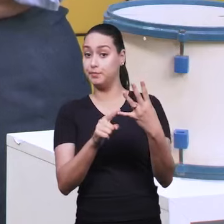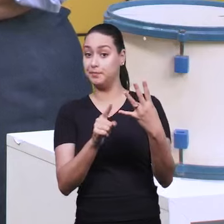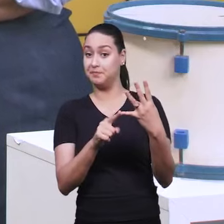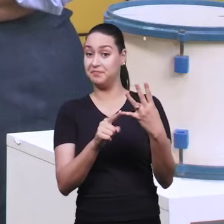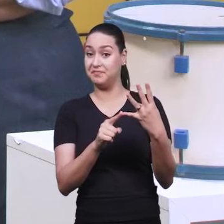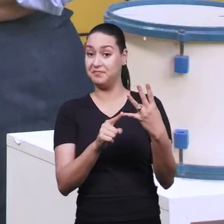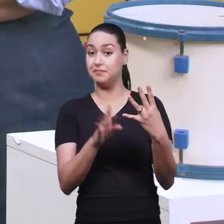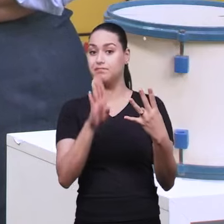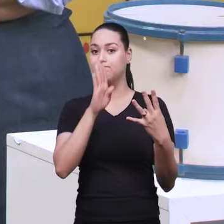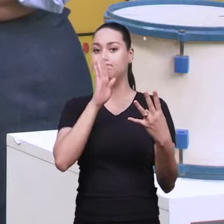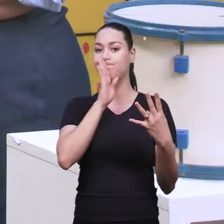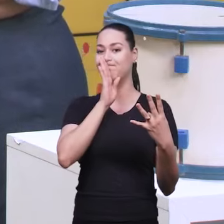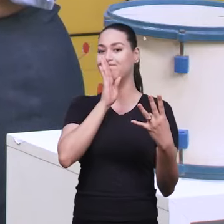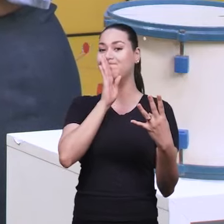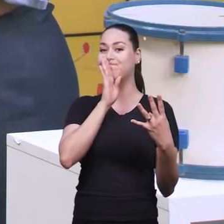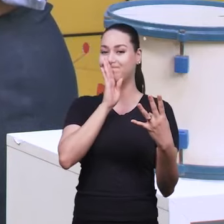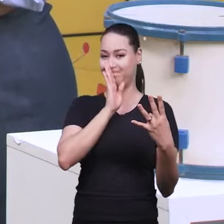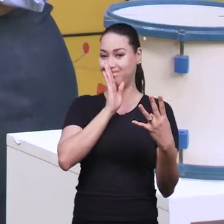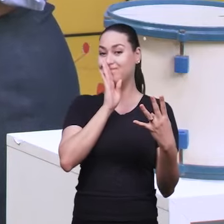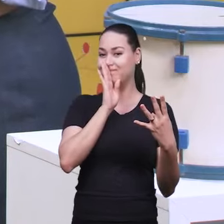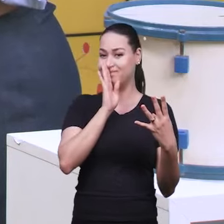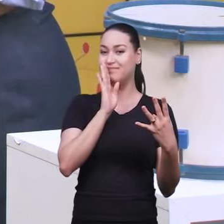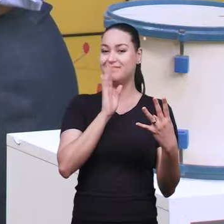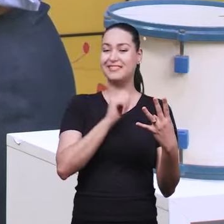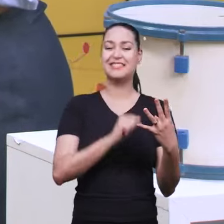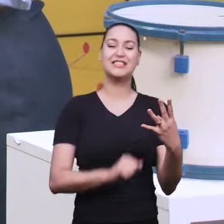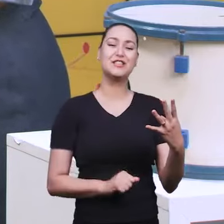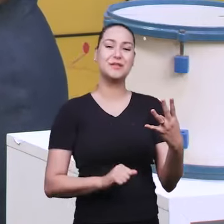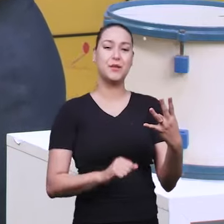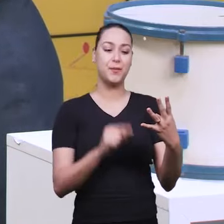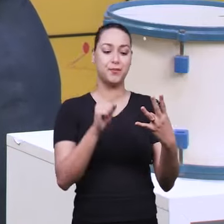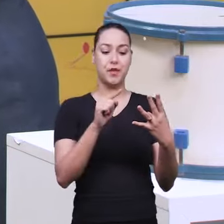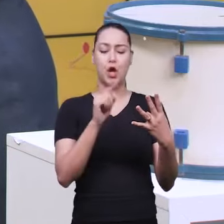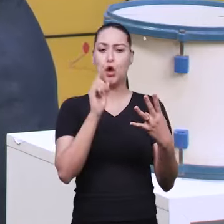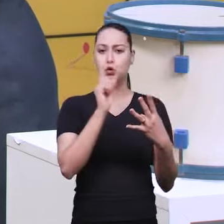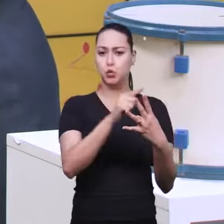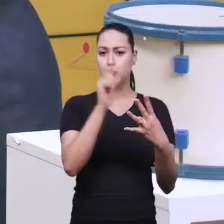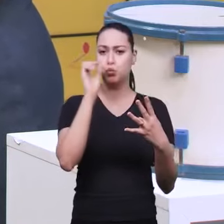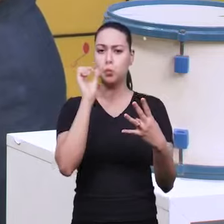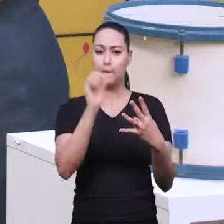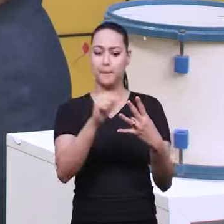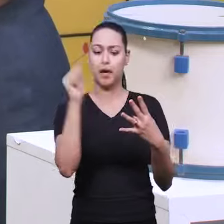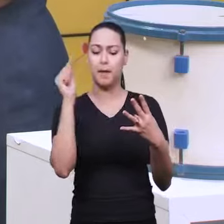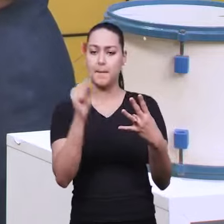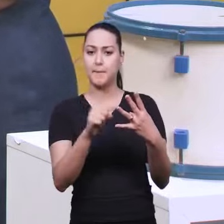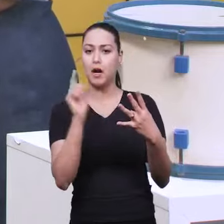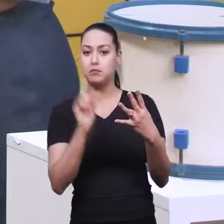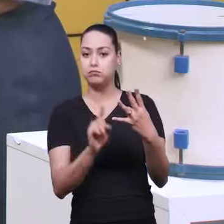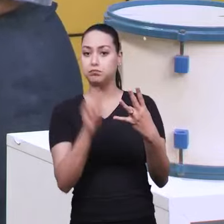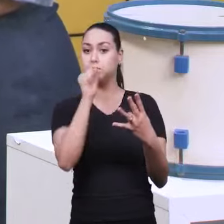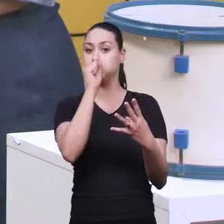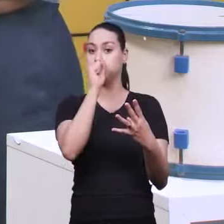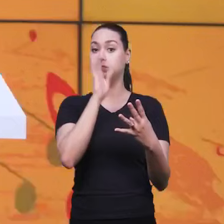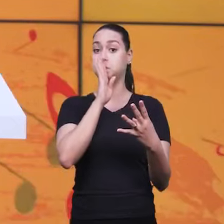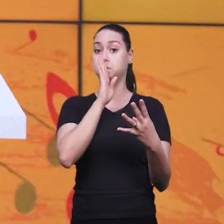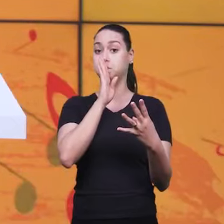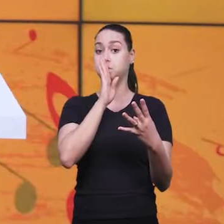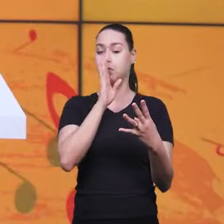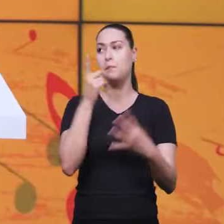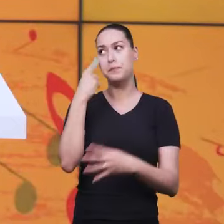e o 4º tempo será uma pausa, um silêncio. Tum, tum, tum.